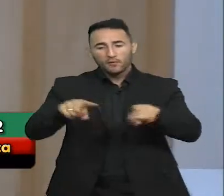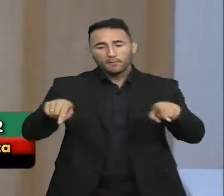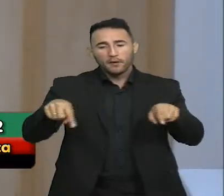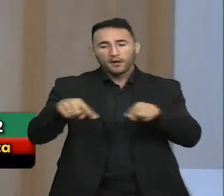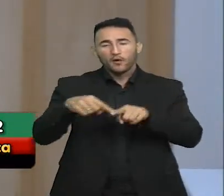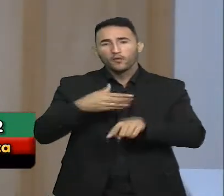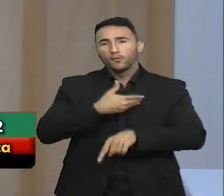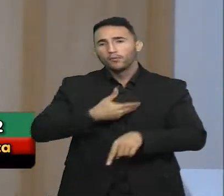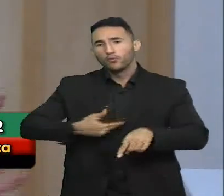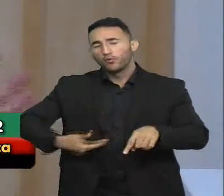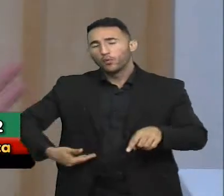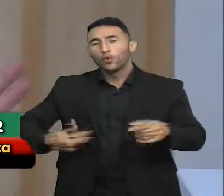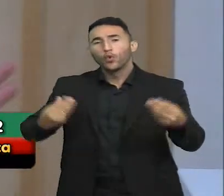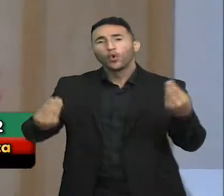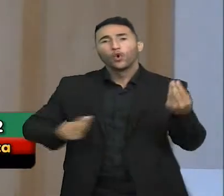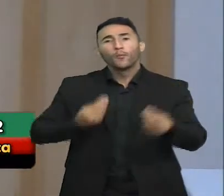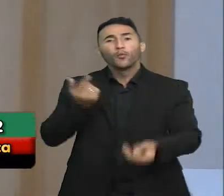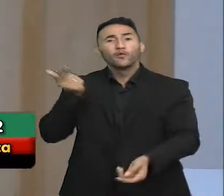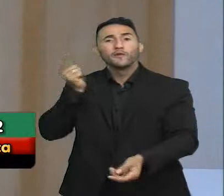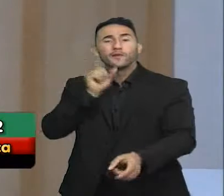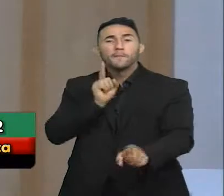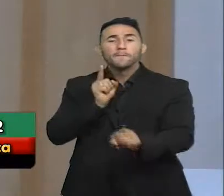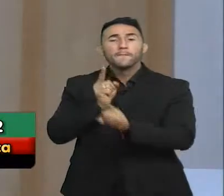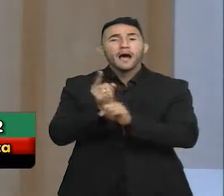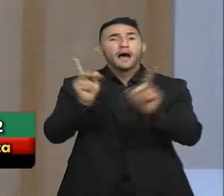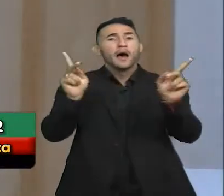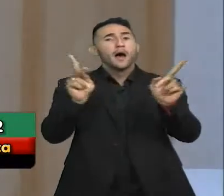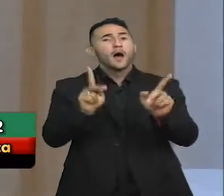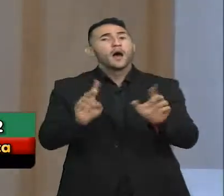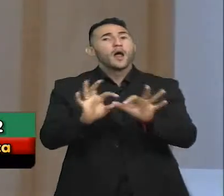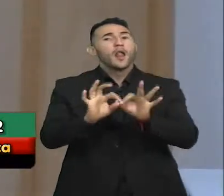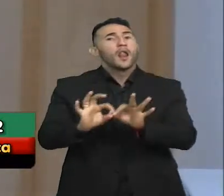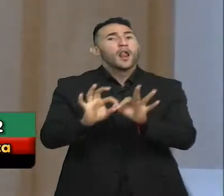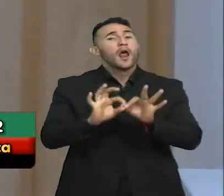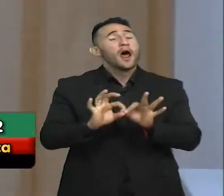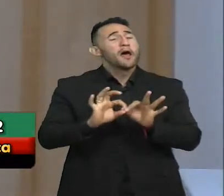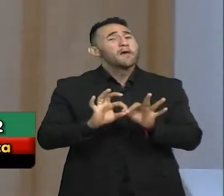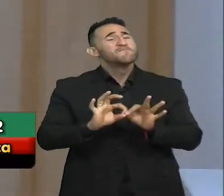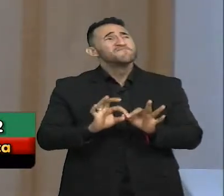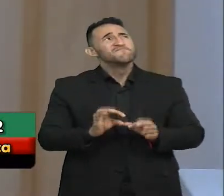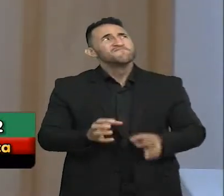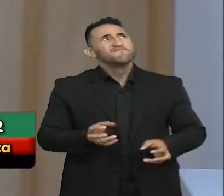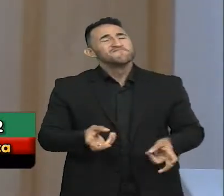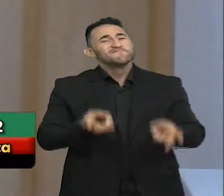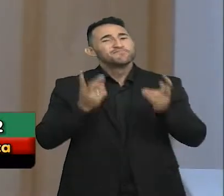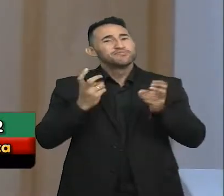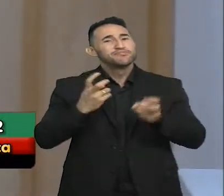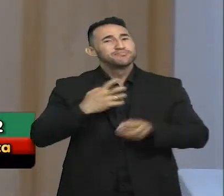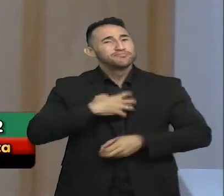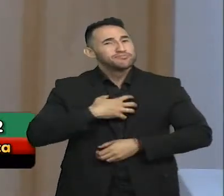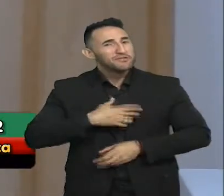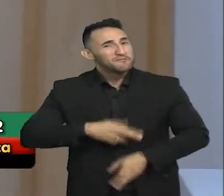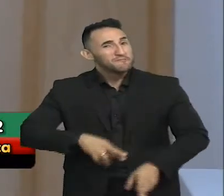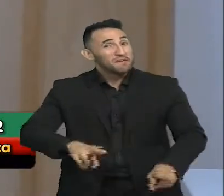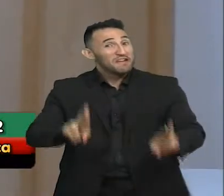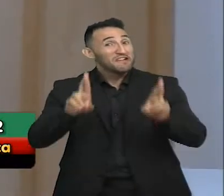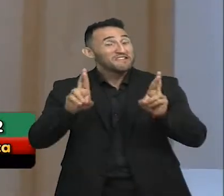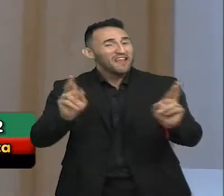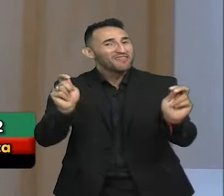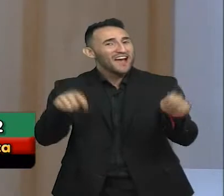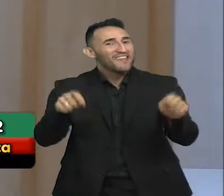consegue encontrar a harmonia disso tudo. E, olha, bateu uma esperança. nesse fórum. Que arraso, hein,